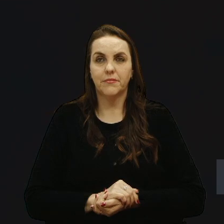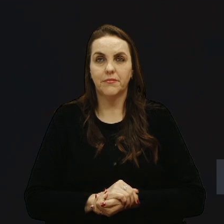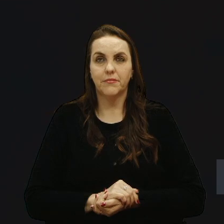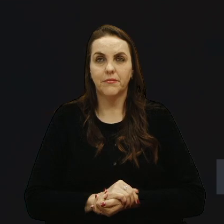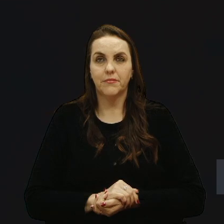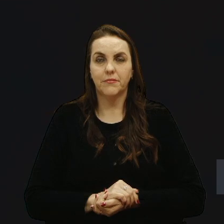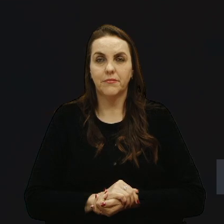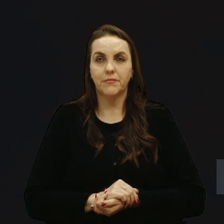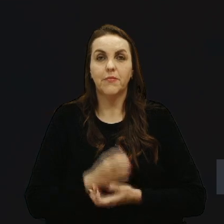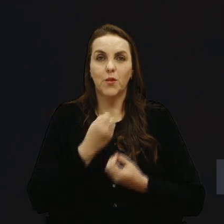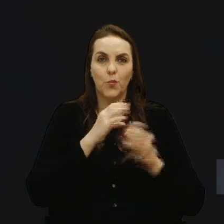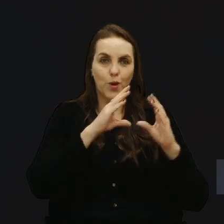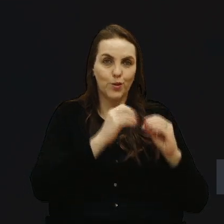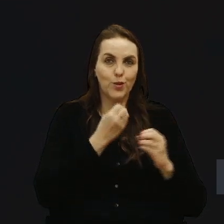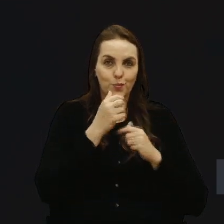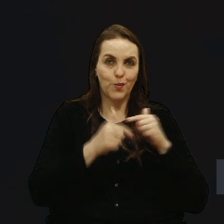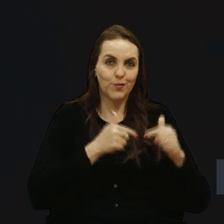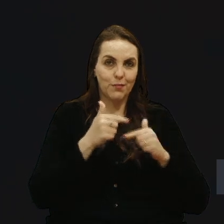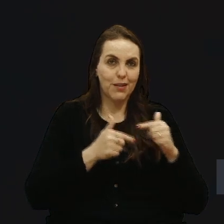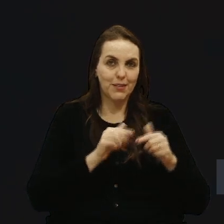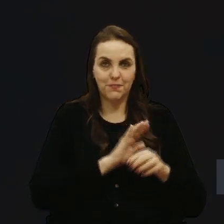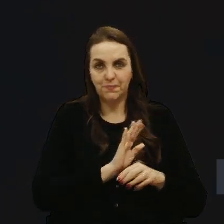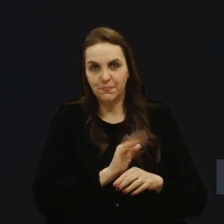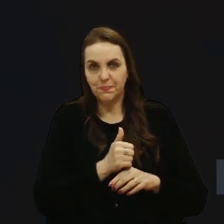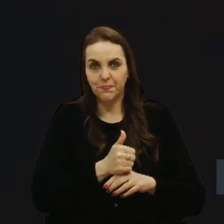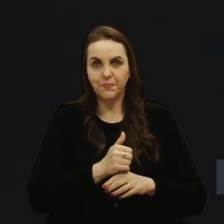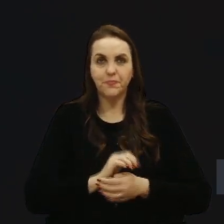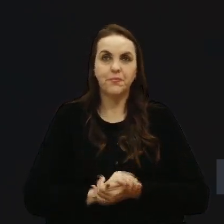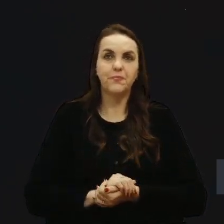Valeu, boa noite, bom trabalho. Valeu.